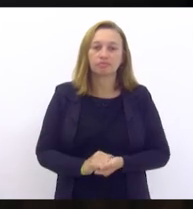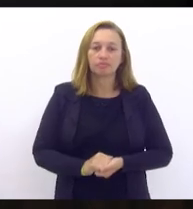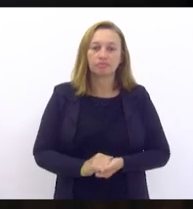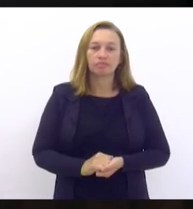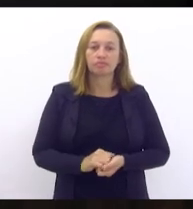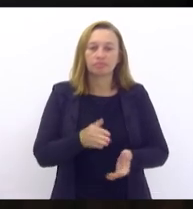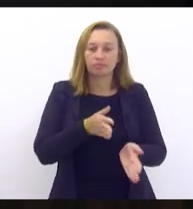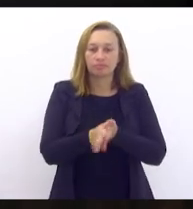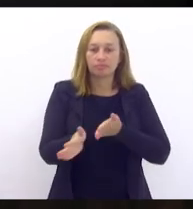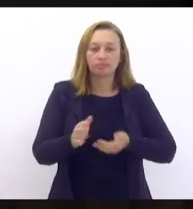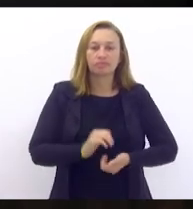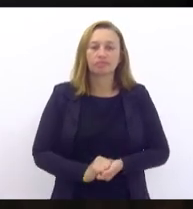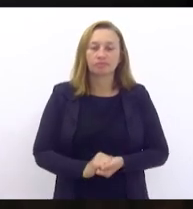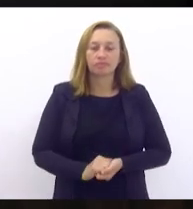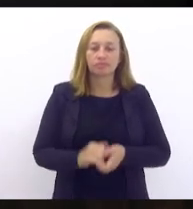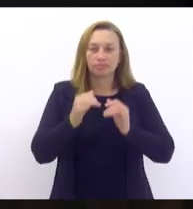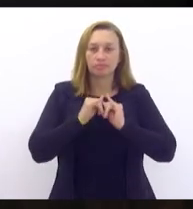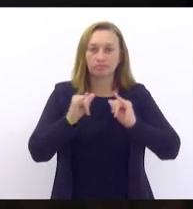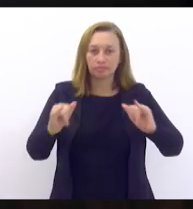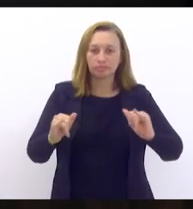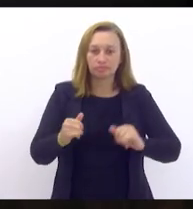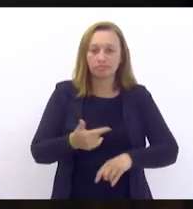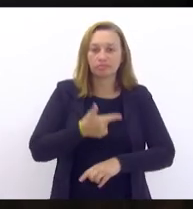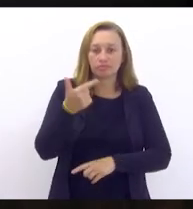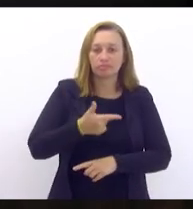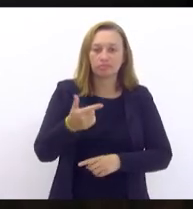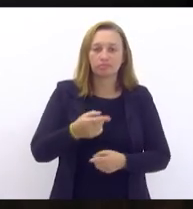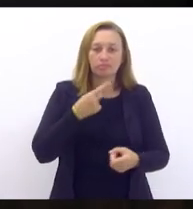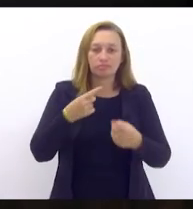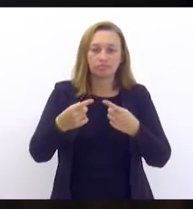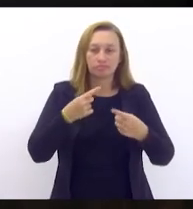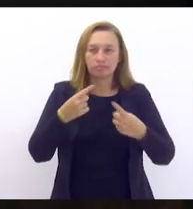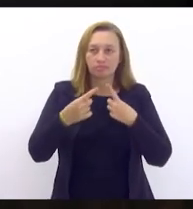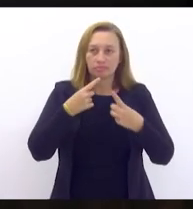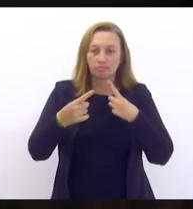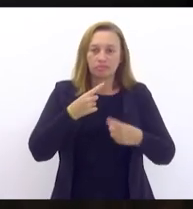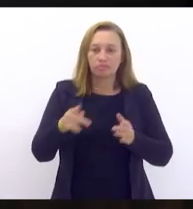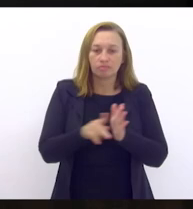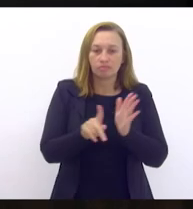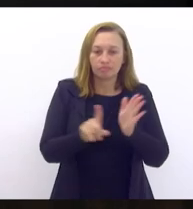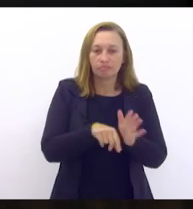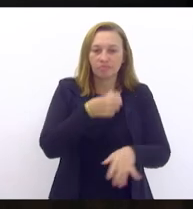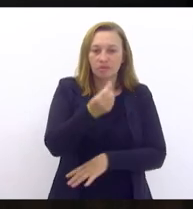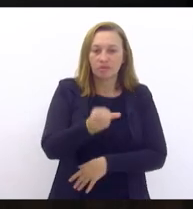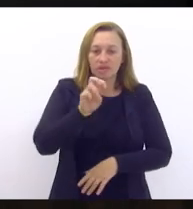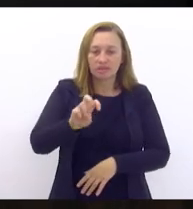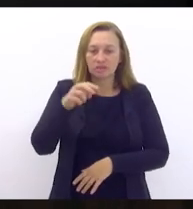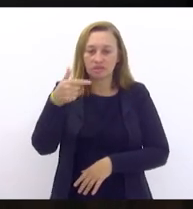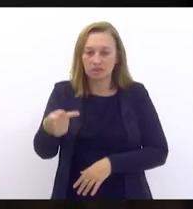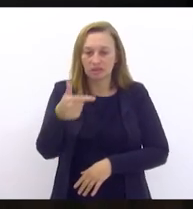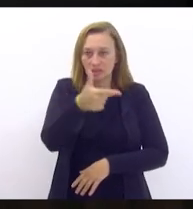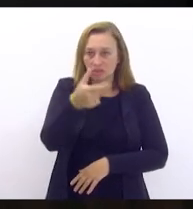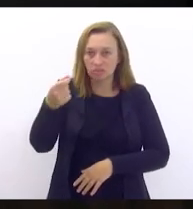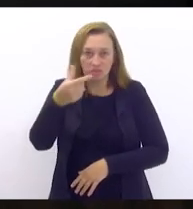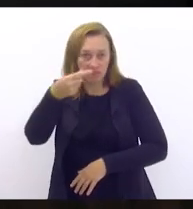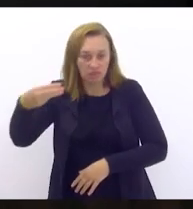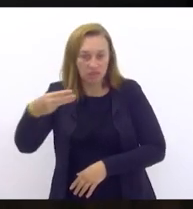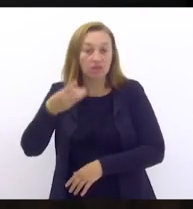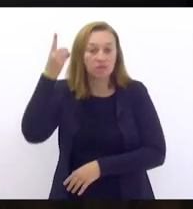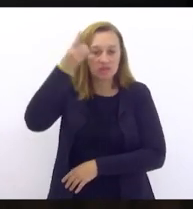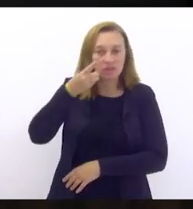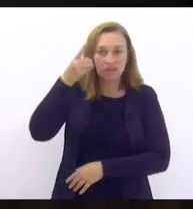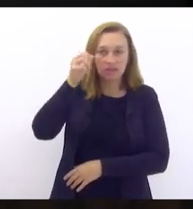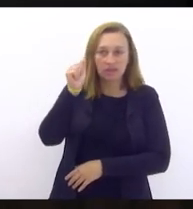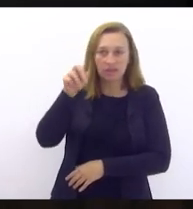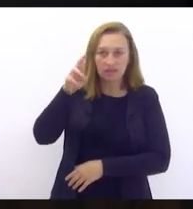Vai autógrafo. Anuncio, em segunda discussão, projeto de lei número 657-2023, de autoria do deputado